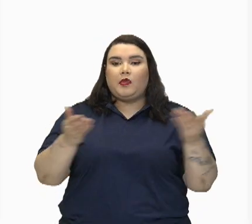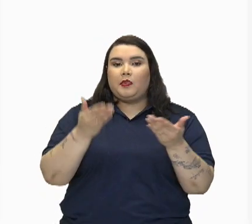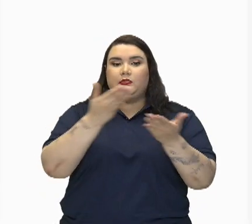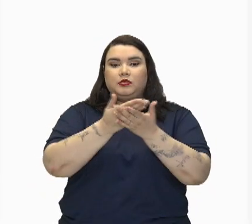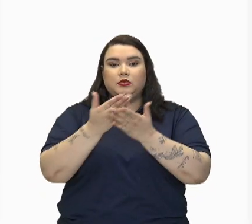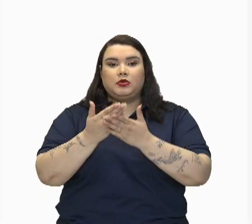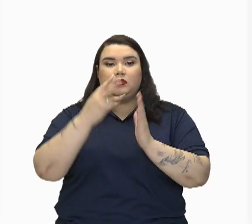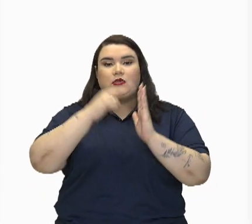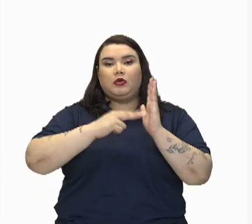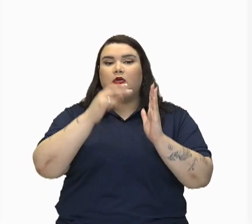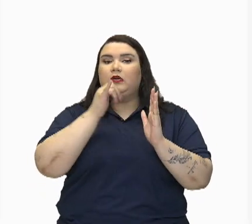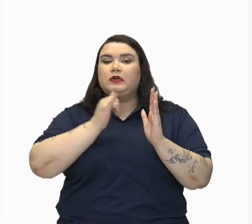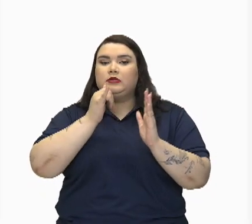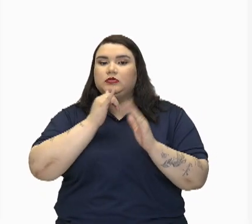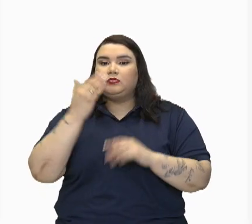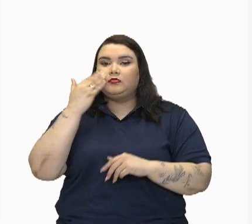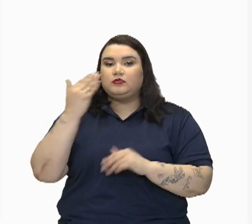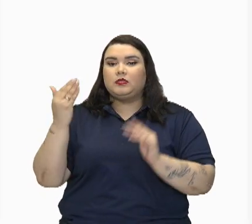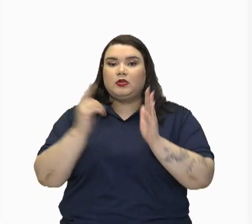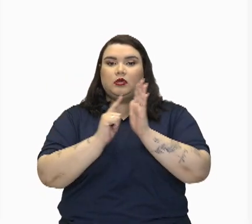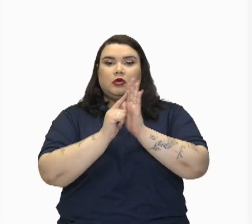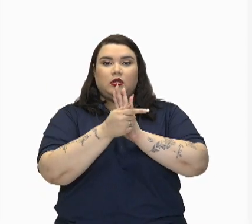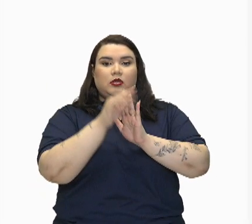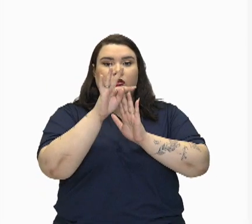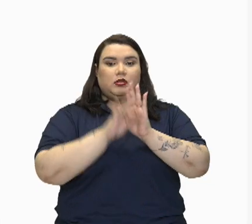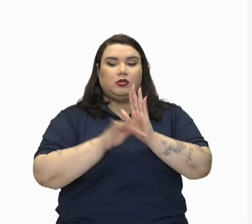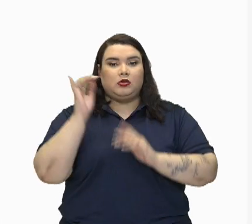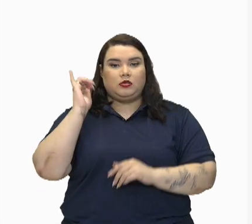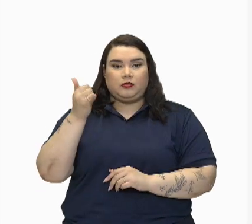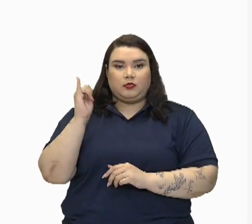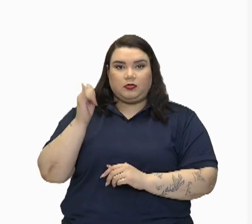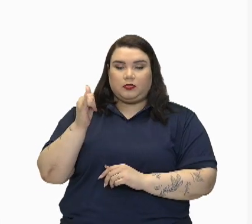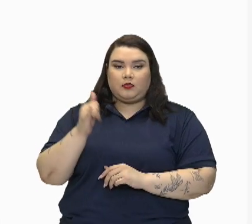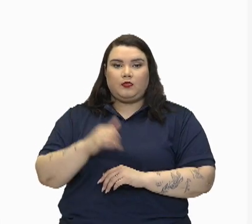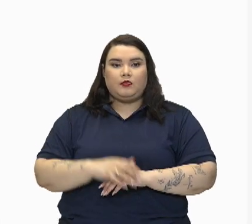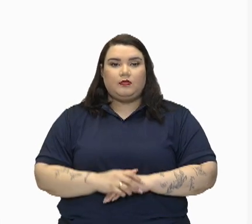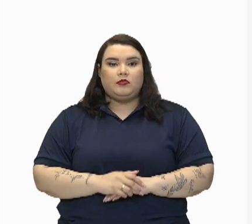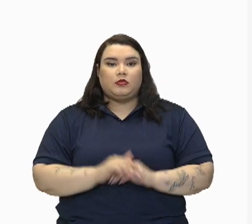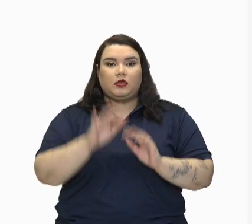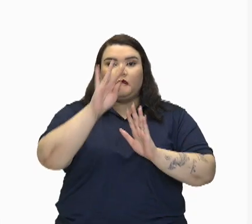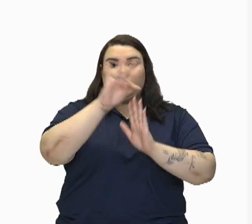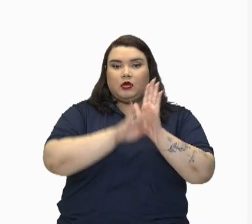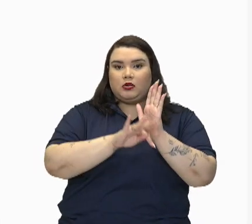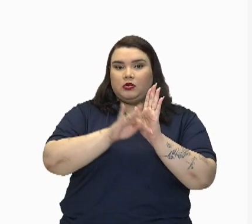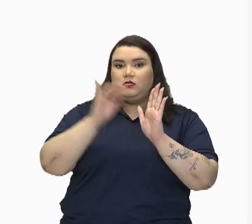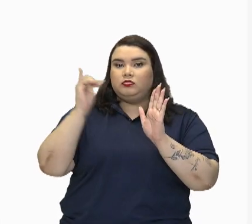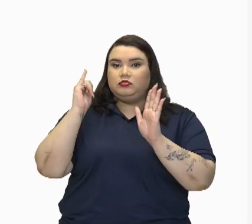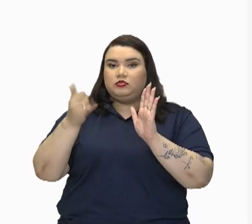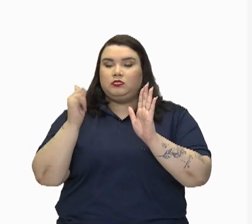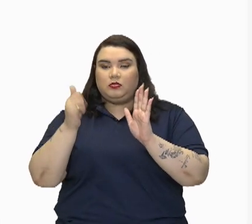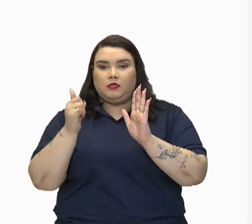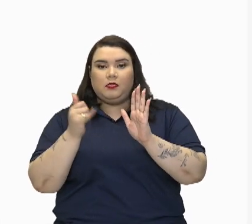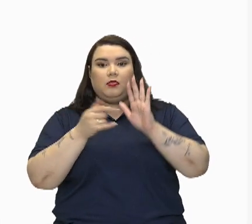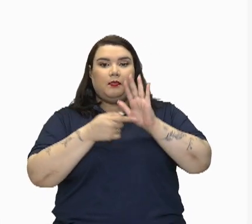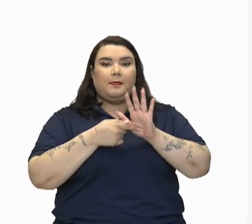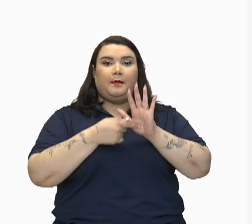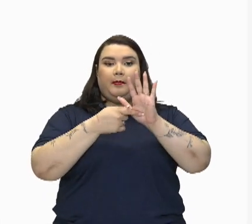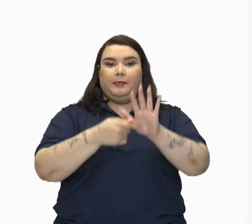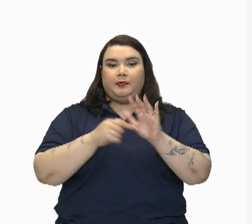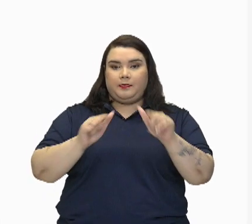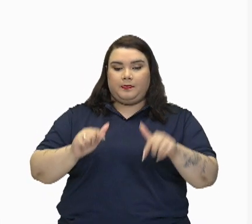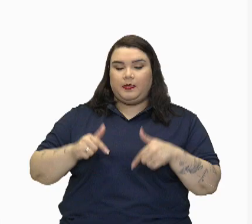né? Exemplo de gêneros textuais narrativos. Os textos narrativos